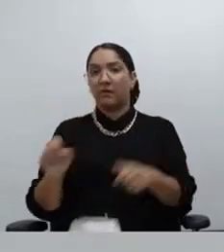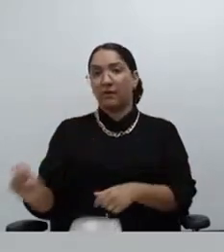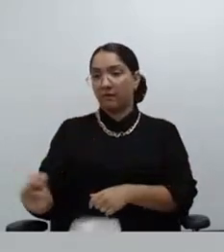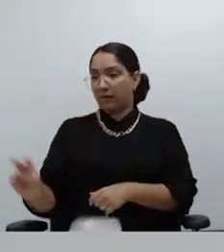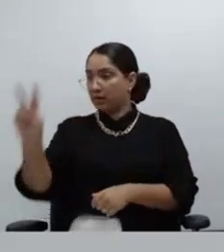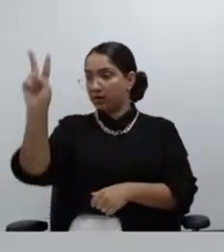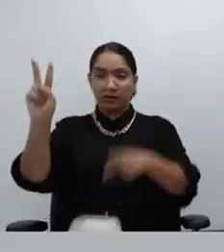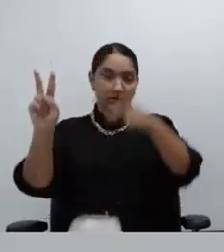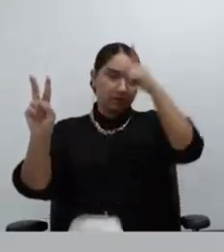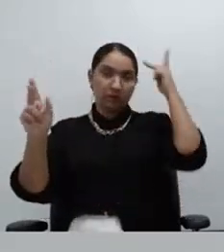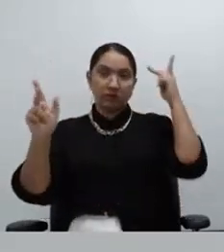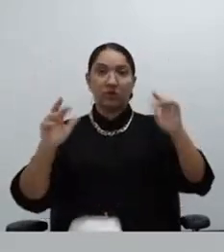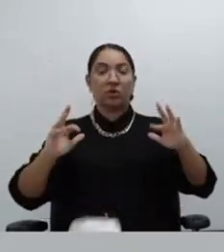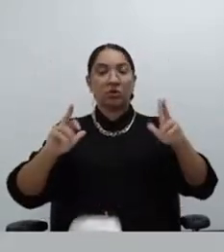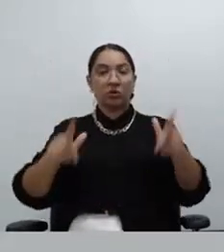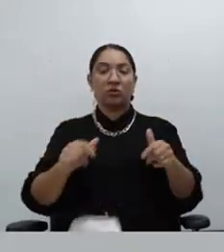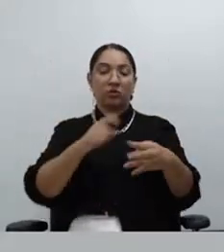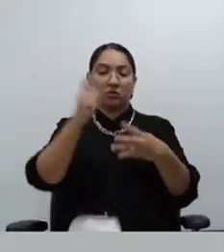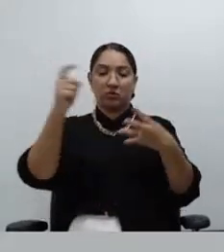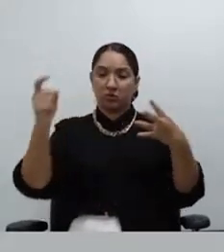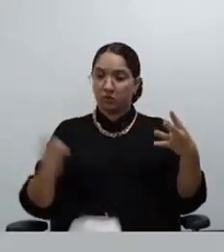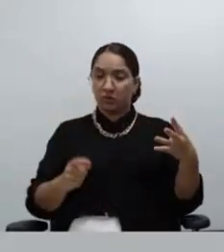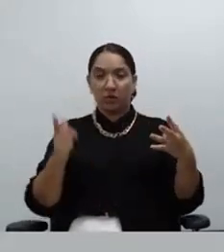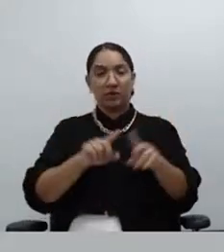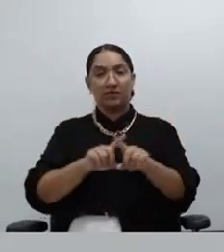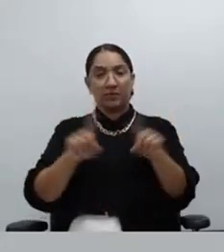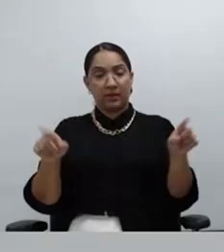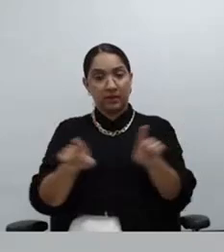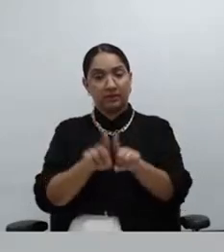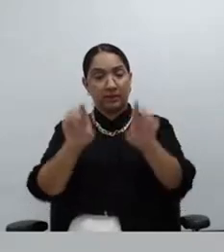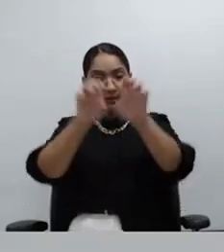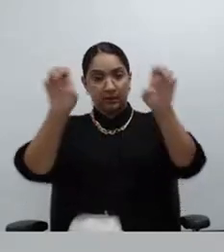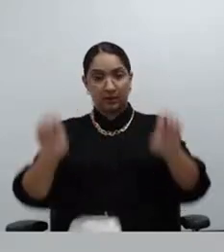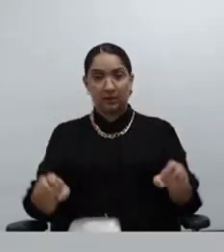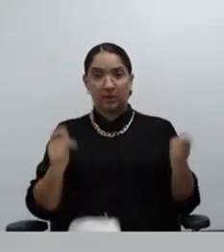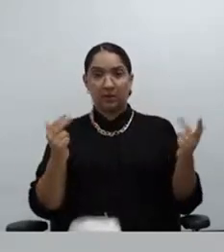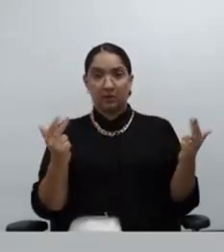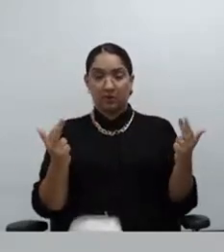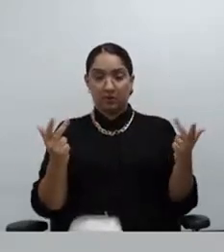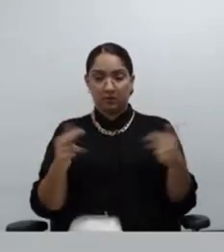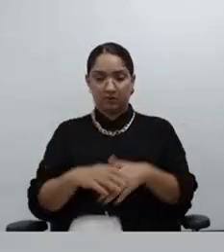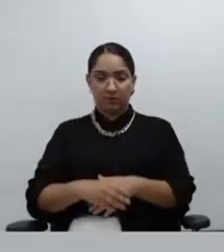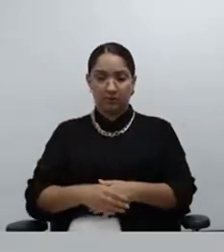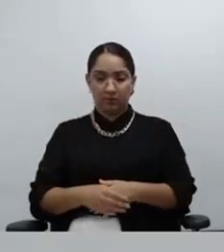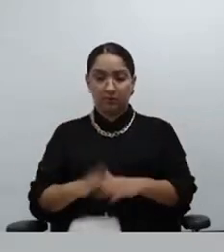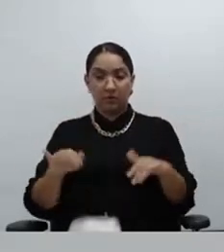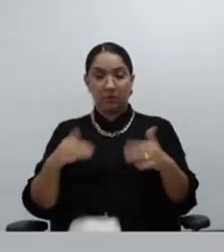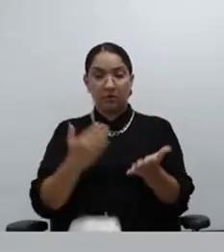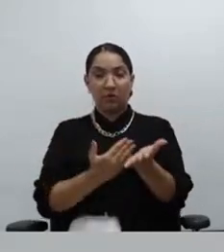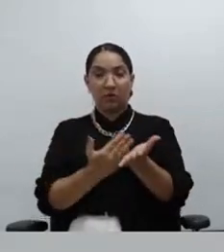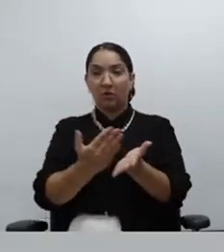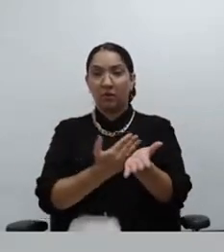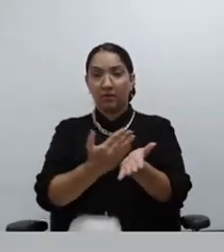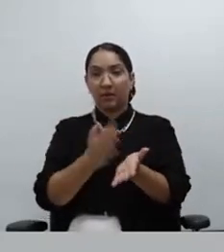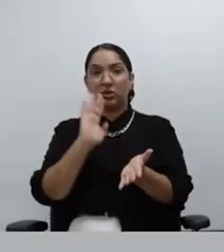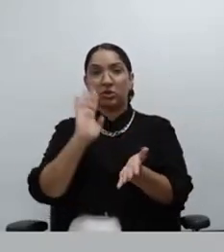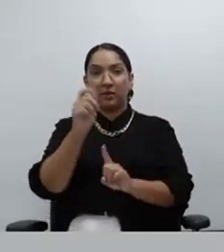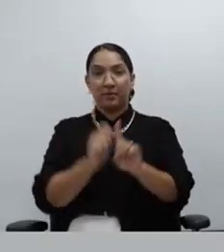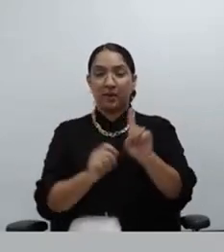servidores e servidores em todos os sentidos, inclusive no sentido estrutural. Então, nós teremos um início das obras já no início